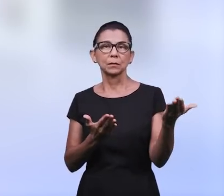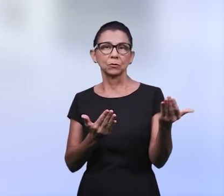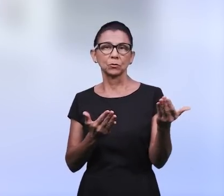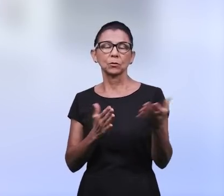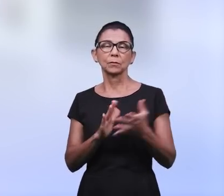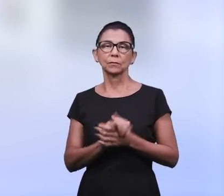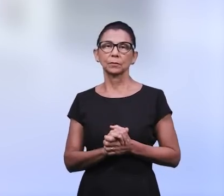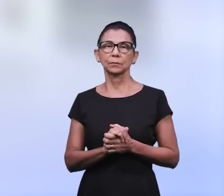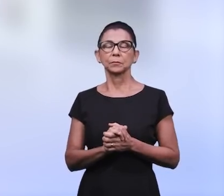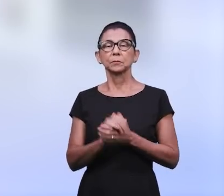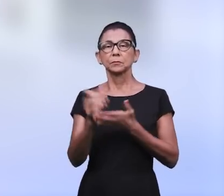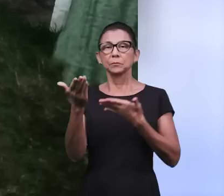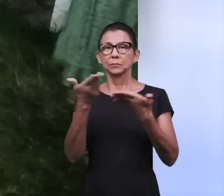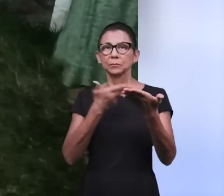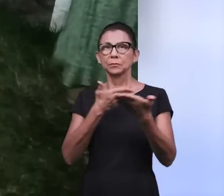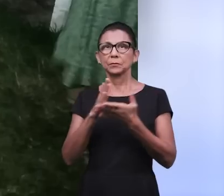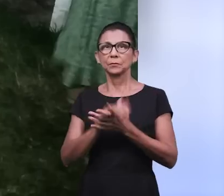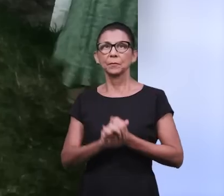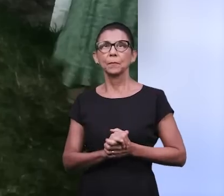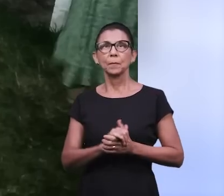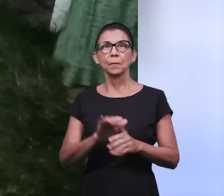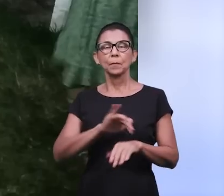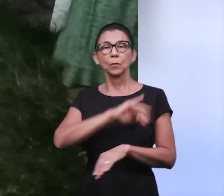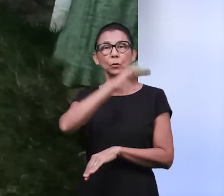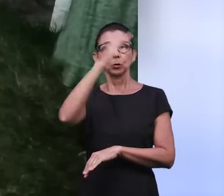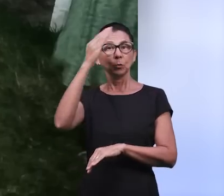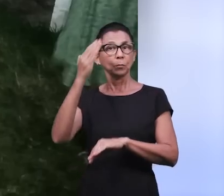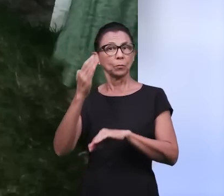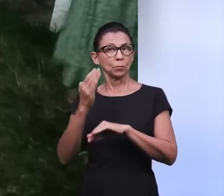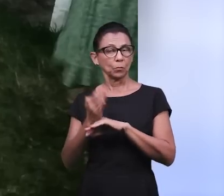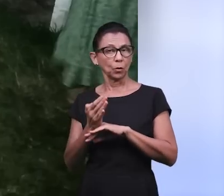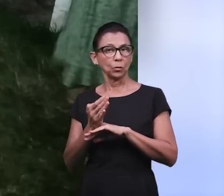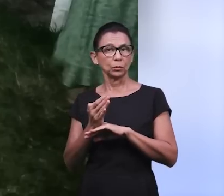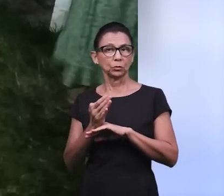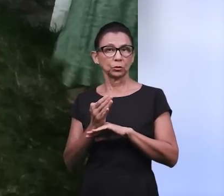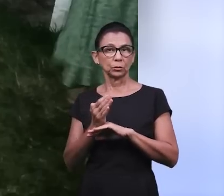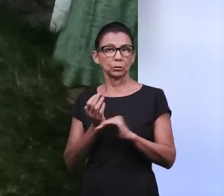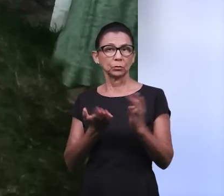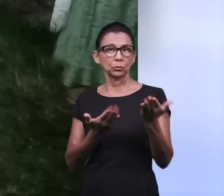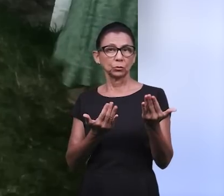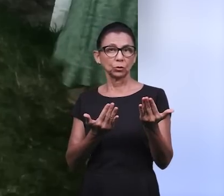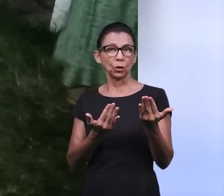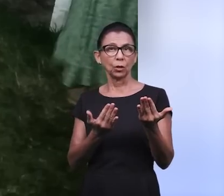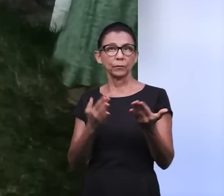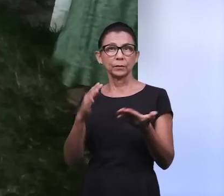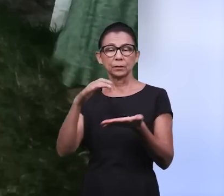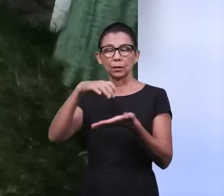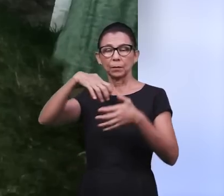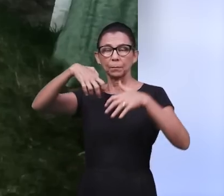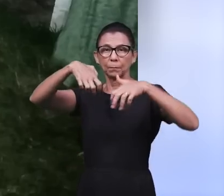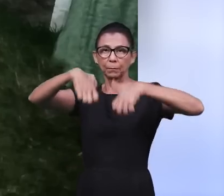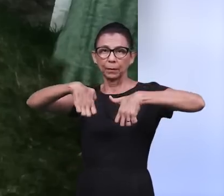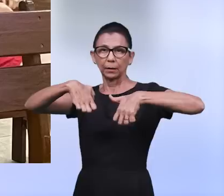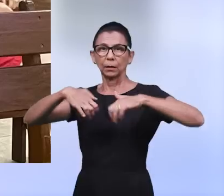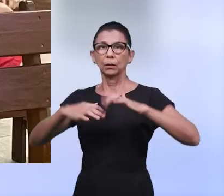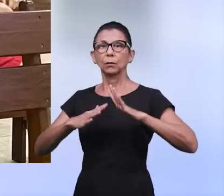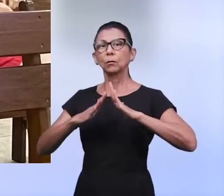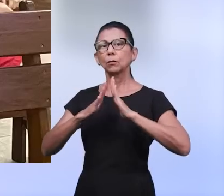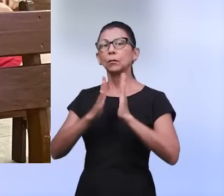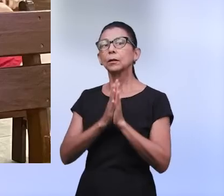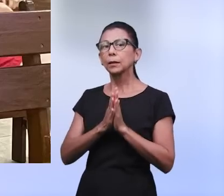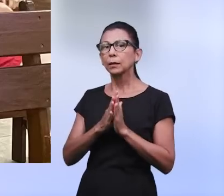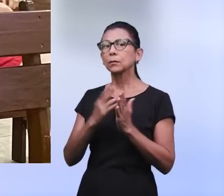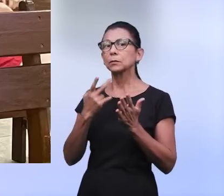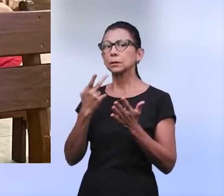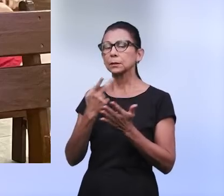um monte realizado com jovens pela Igreja da Estamparia. Além disso, as igrejas realizaram os